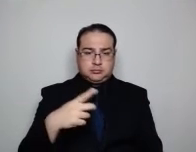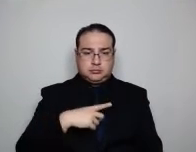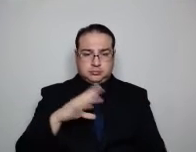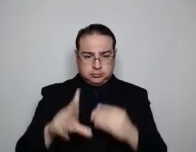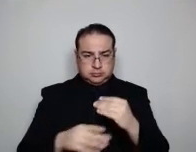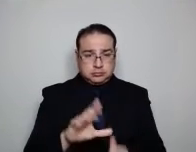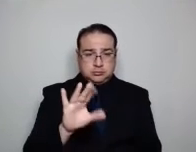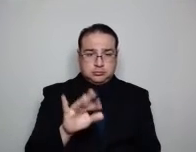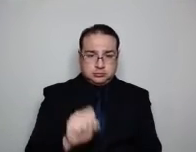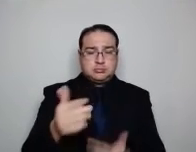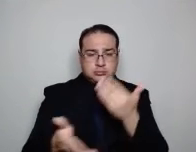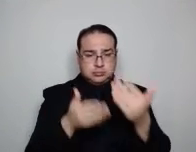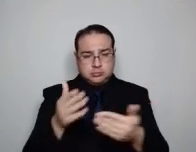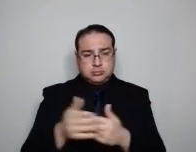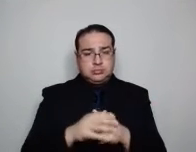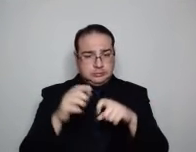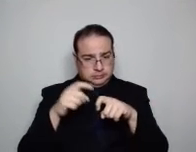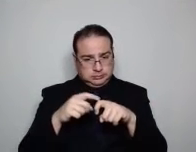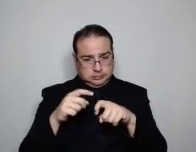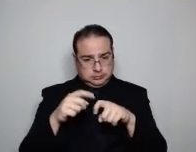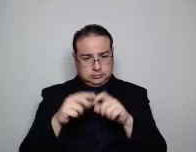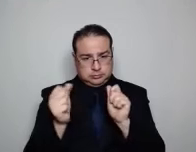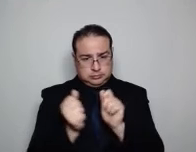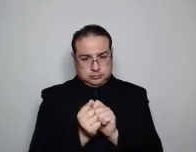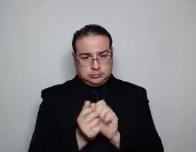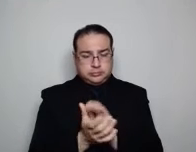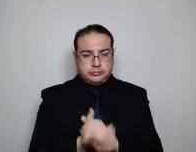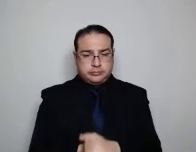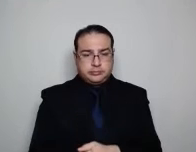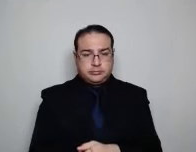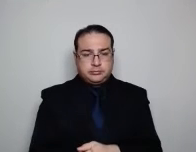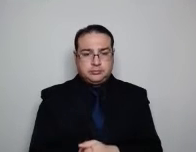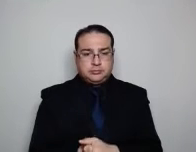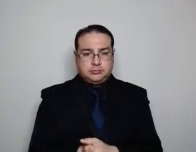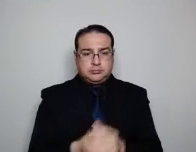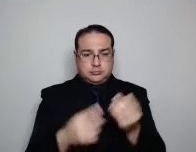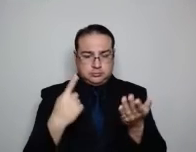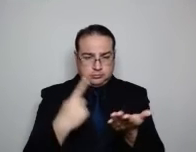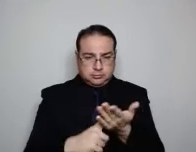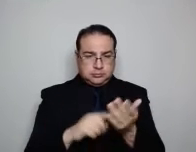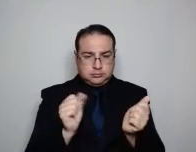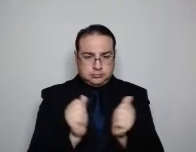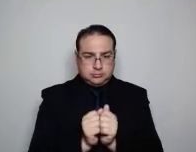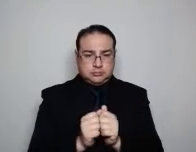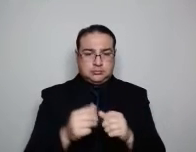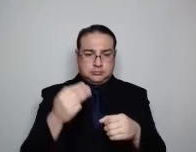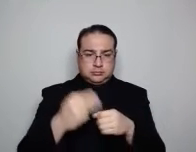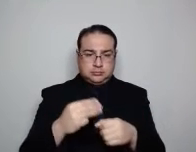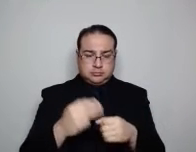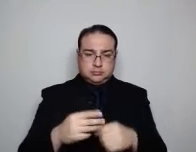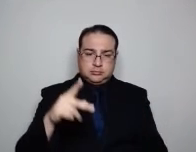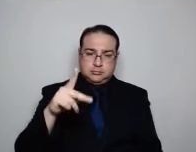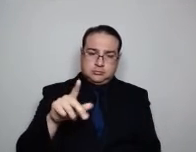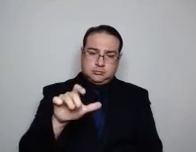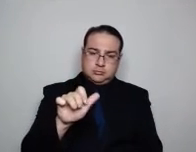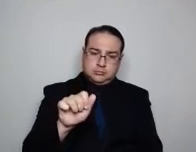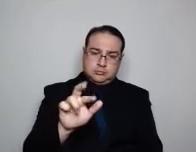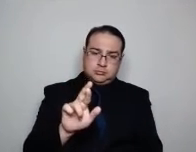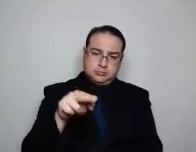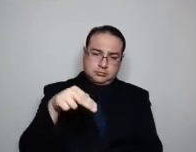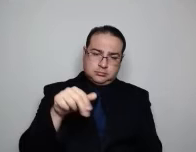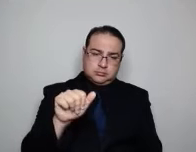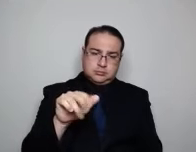de serviço médico que foram firmados com o município de Parnamirim. O